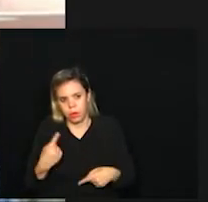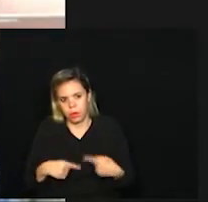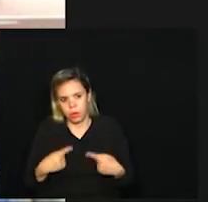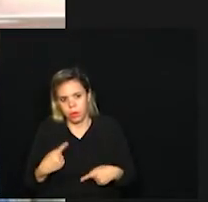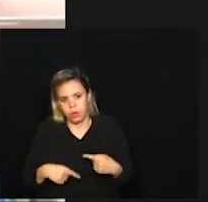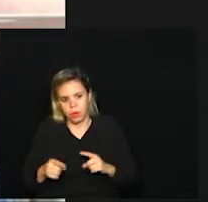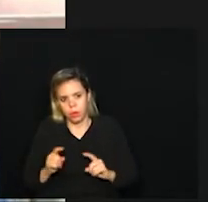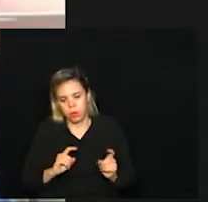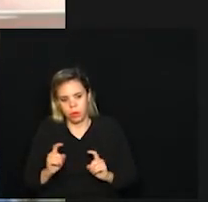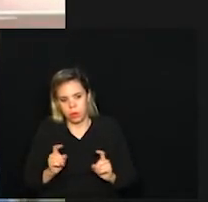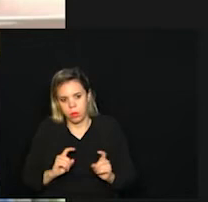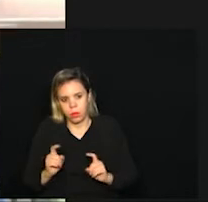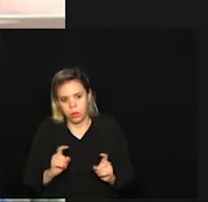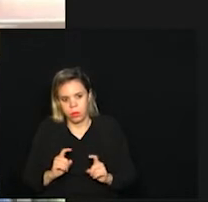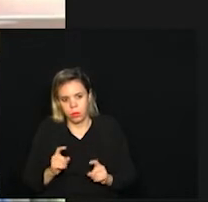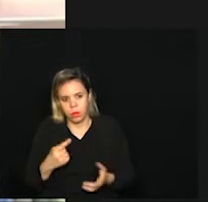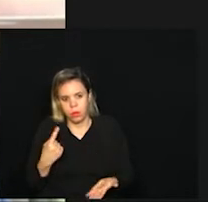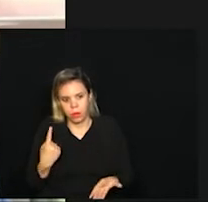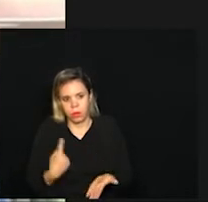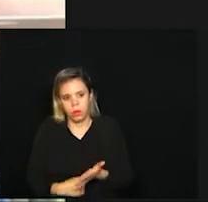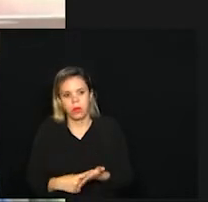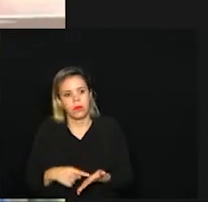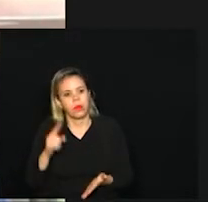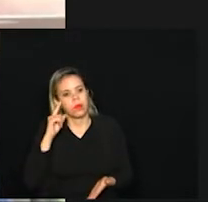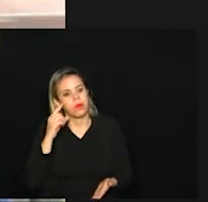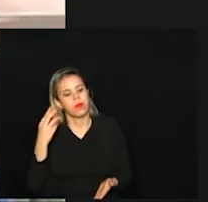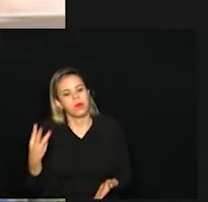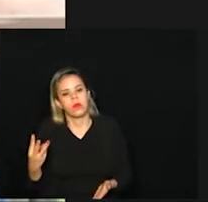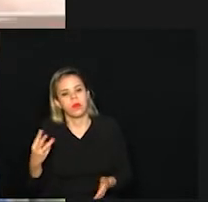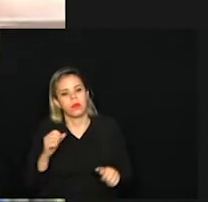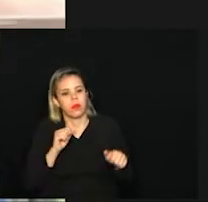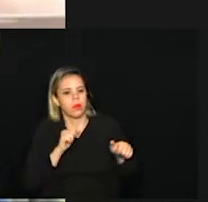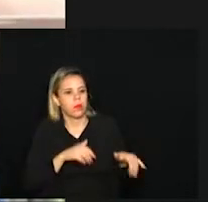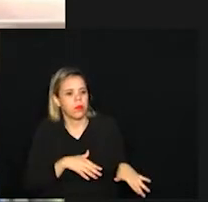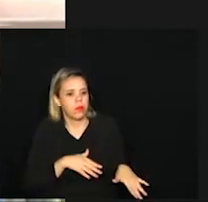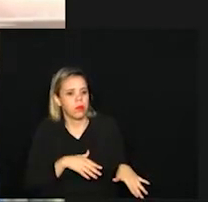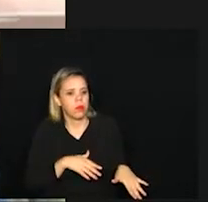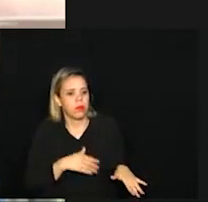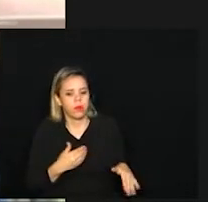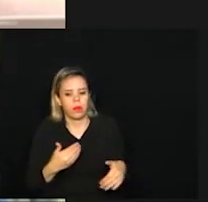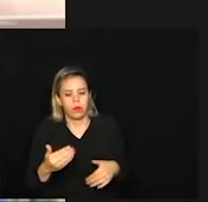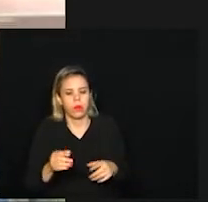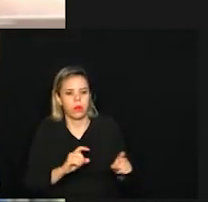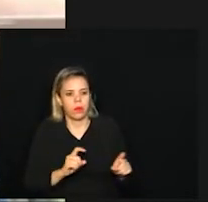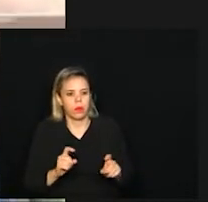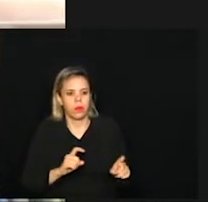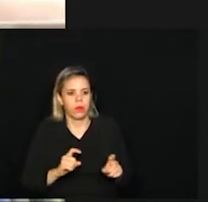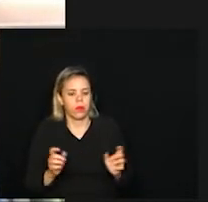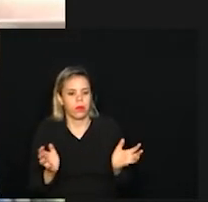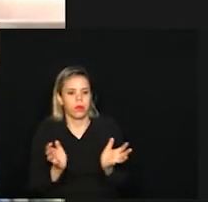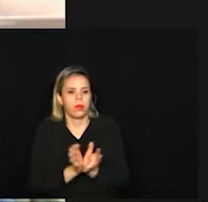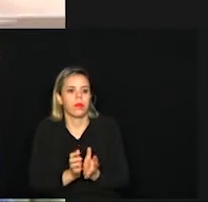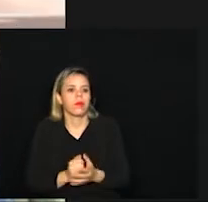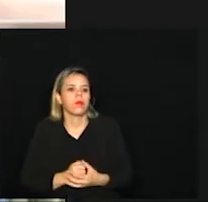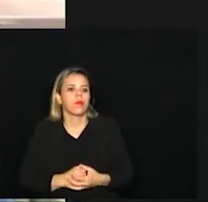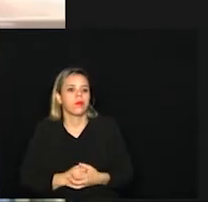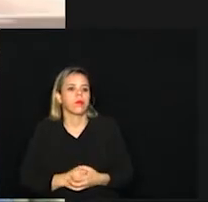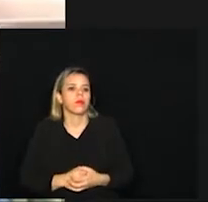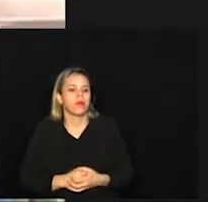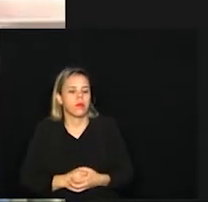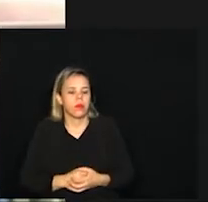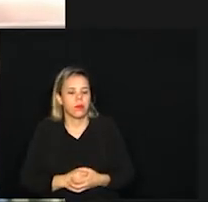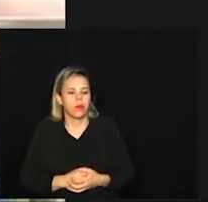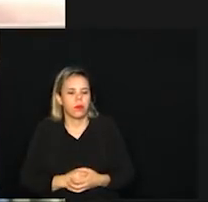discutir nessa reunião é que está sentada aí para o dia três de setembro é a próxima reunião da comissão é